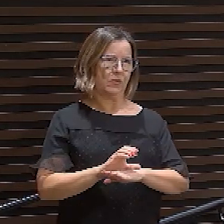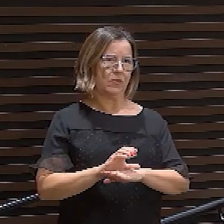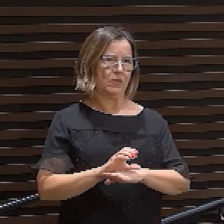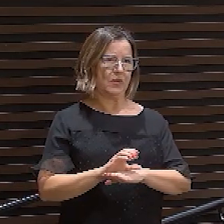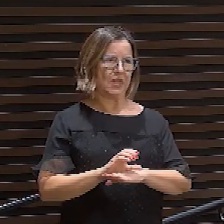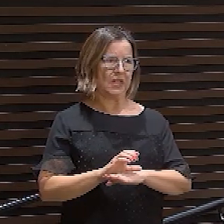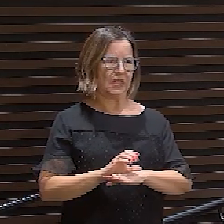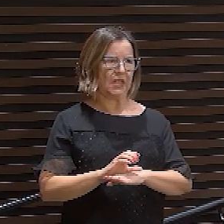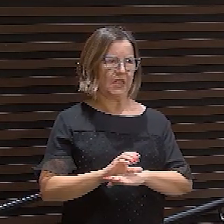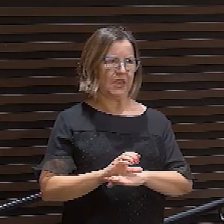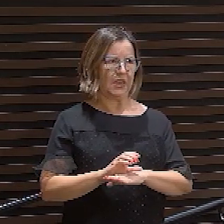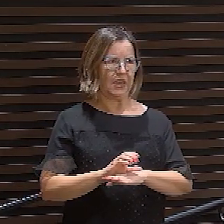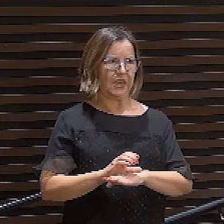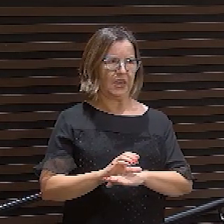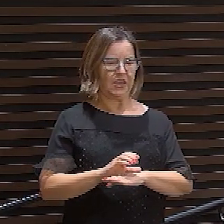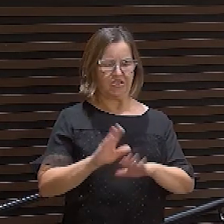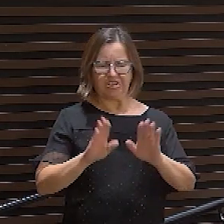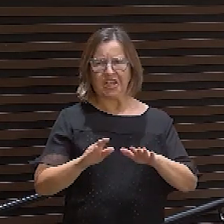satânica.